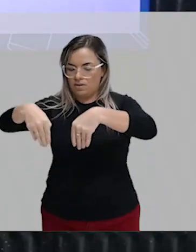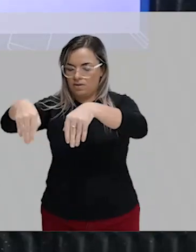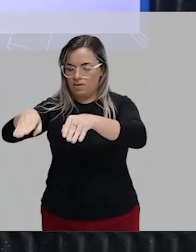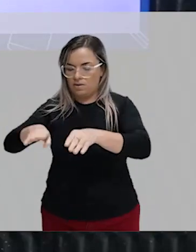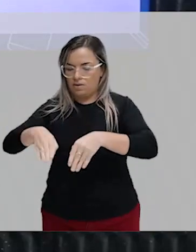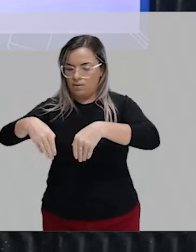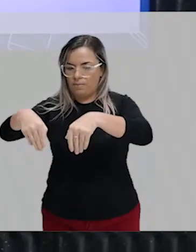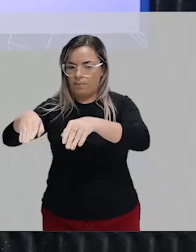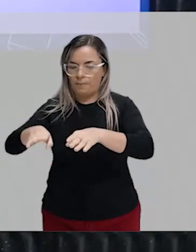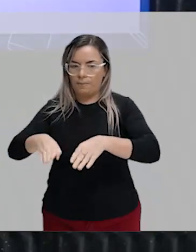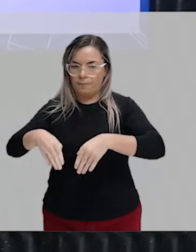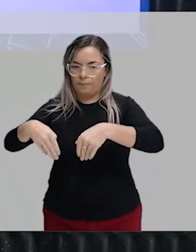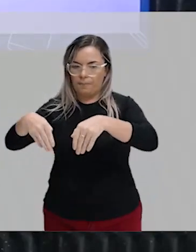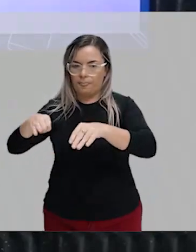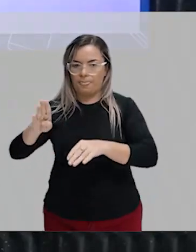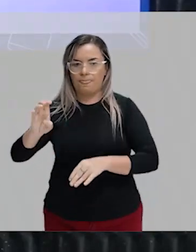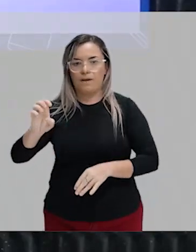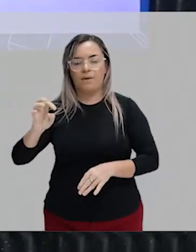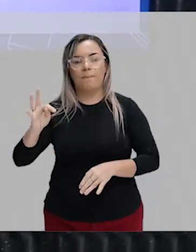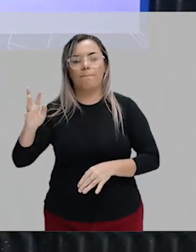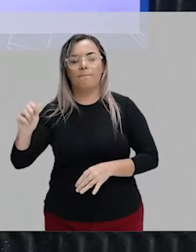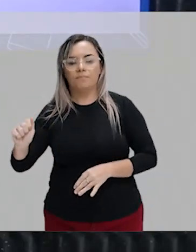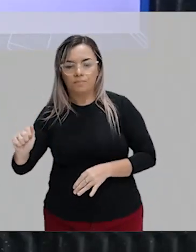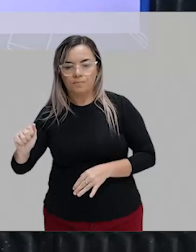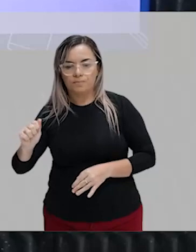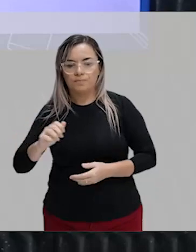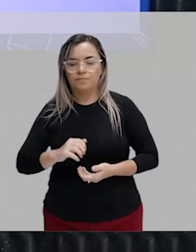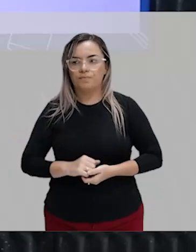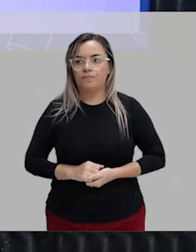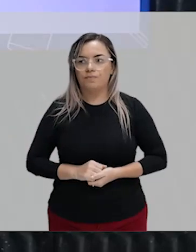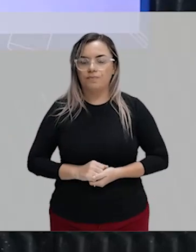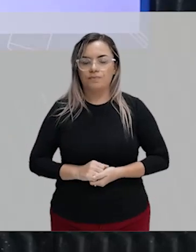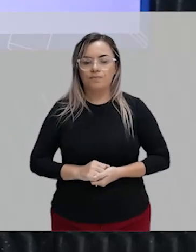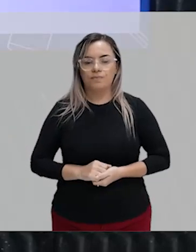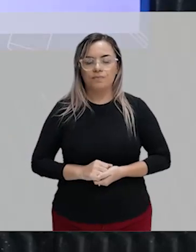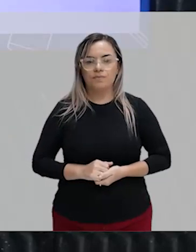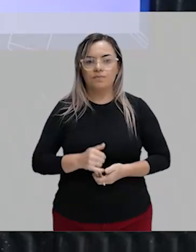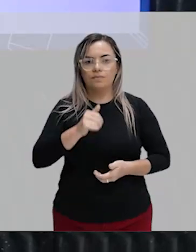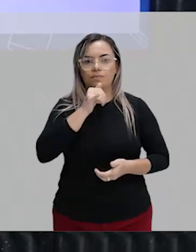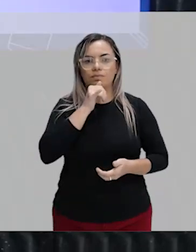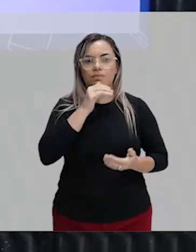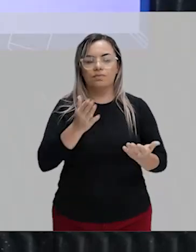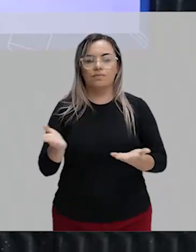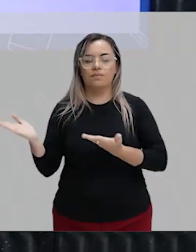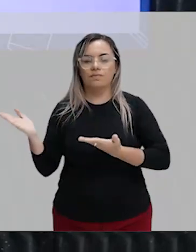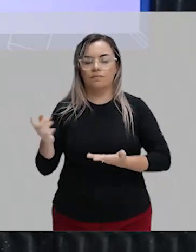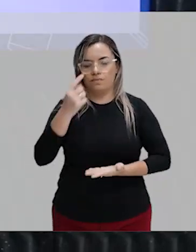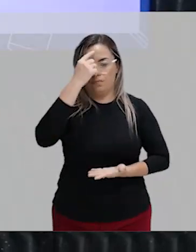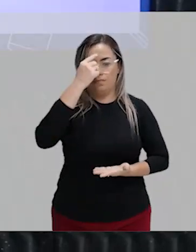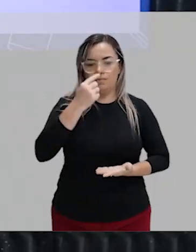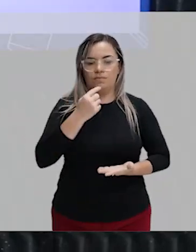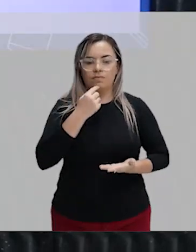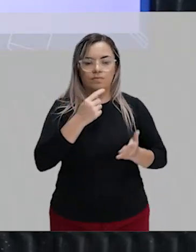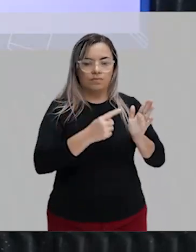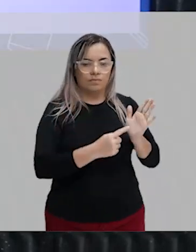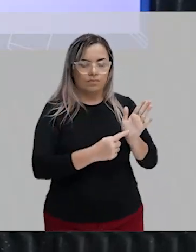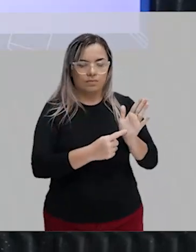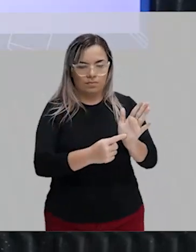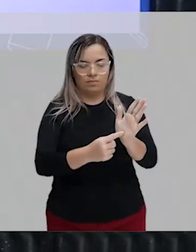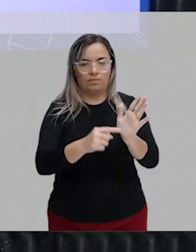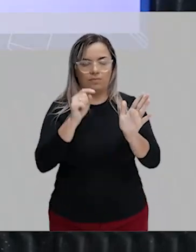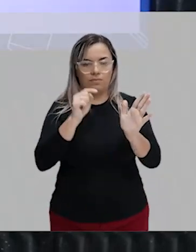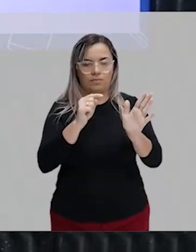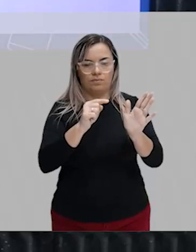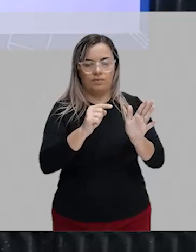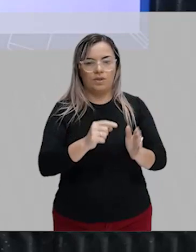folhas beta. Então, por exemplo, ó, eu tenho aqui uma sequência de aminoácido, tá? Que está sendo representado por uma fileira